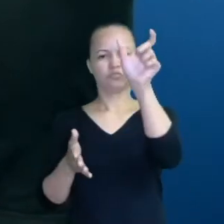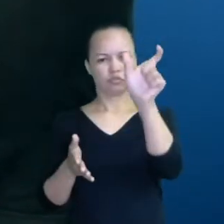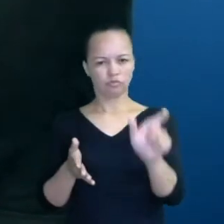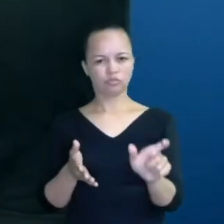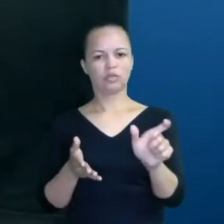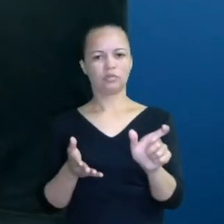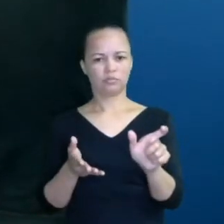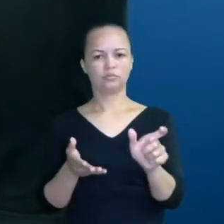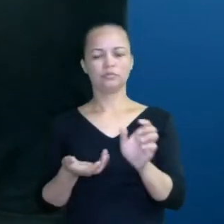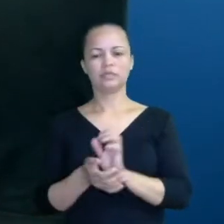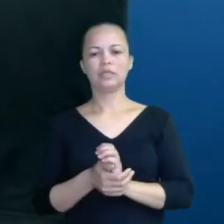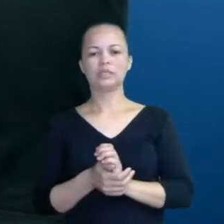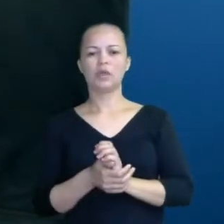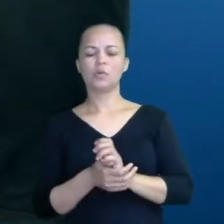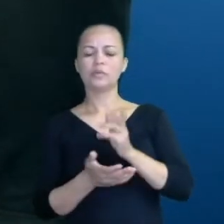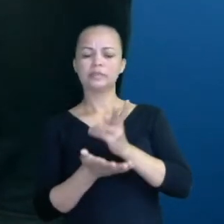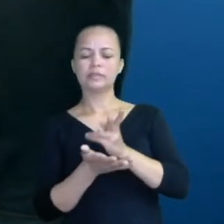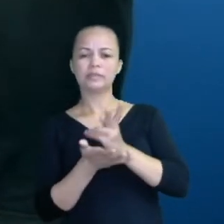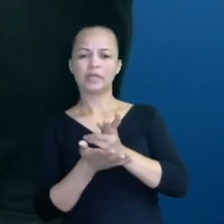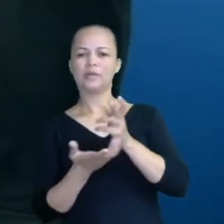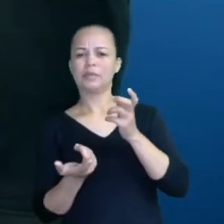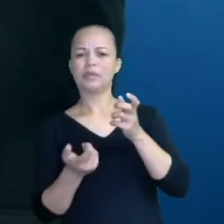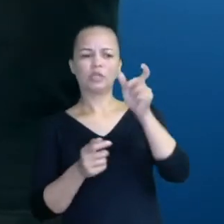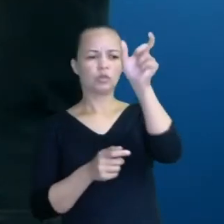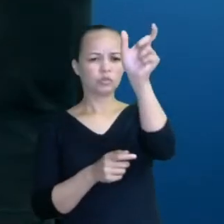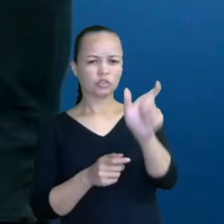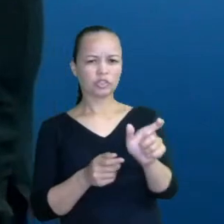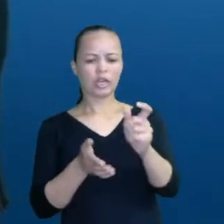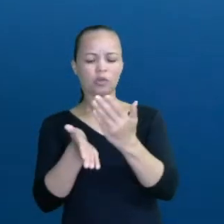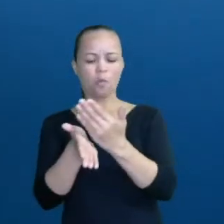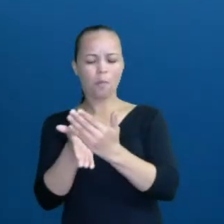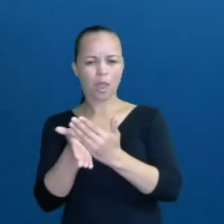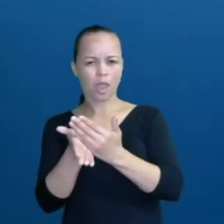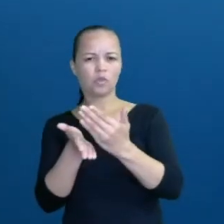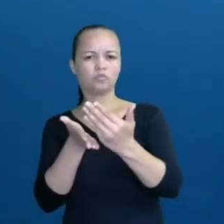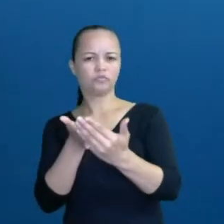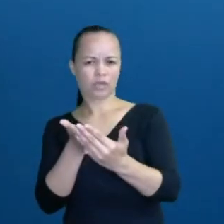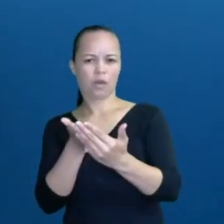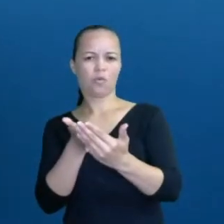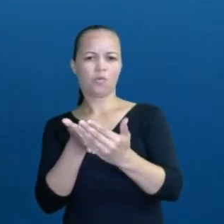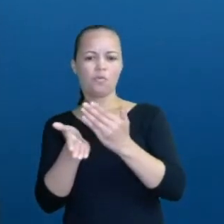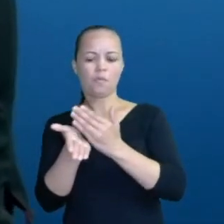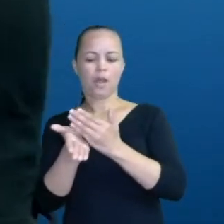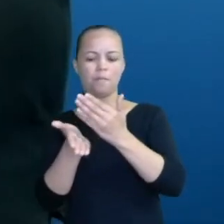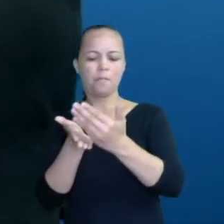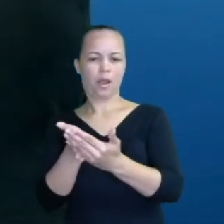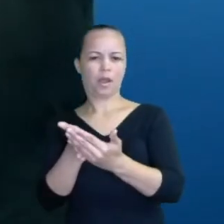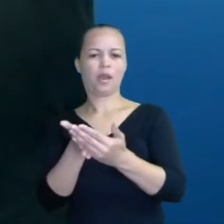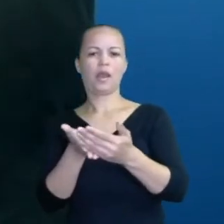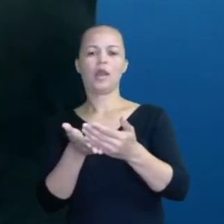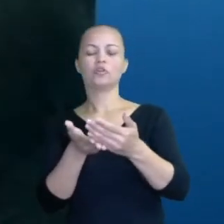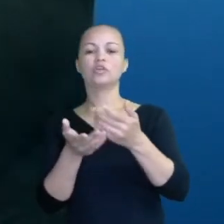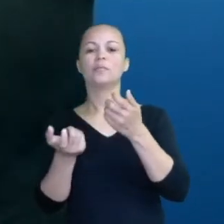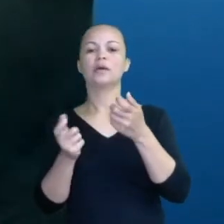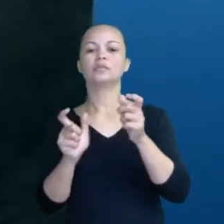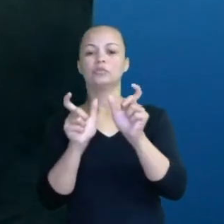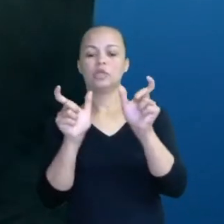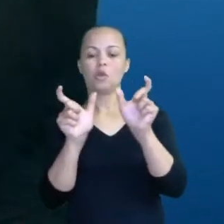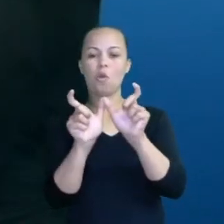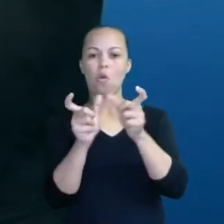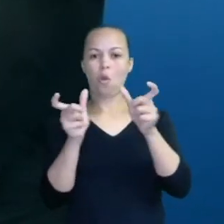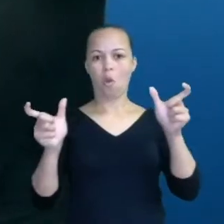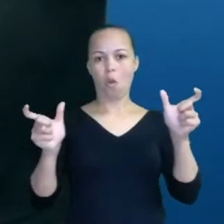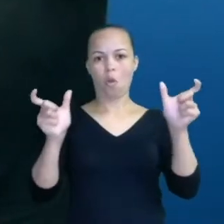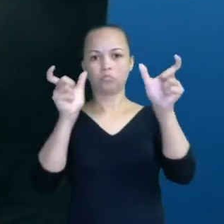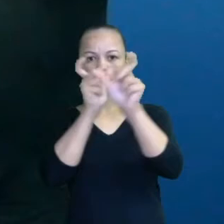que o sujeito aparecer no meio ou no final da frase, é o que nós chamamos de ordem